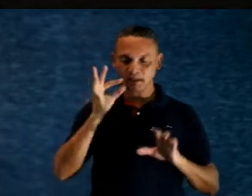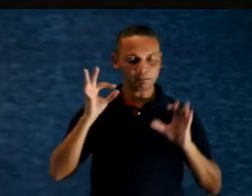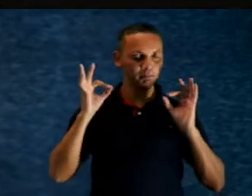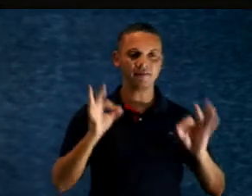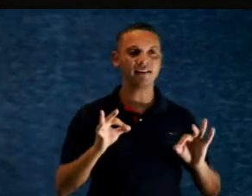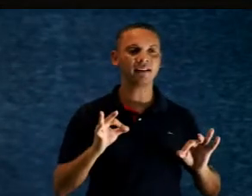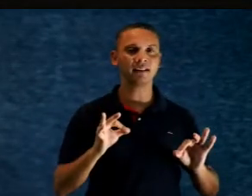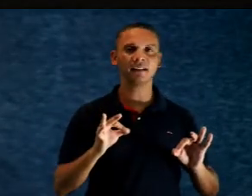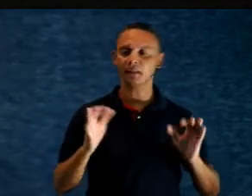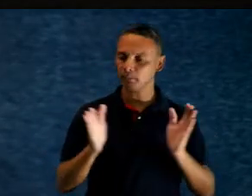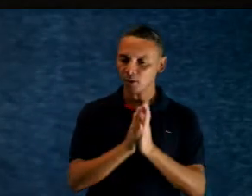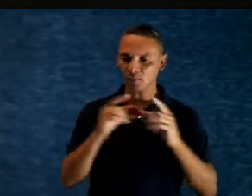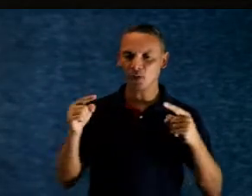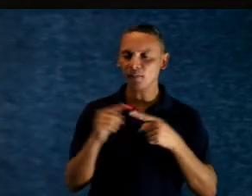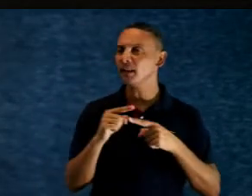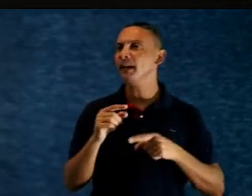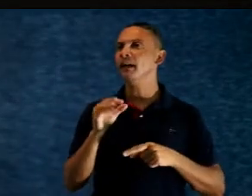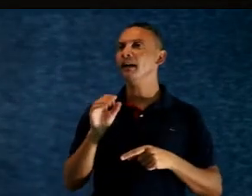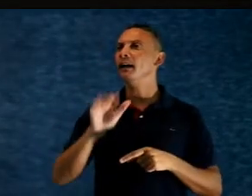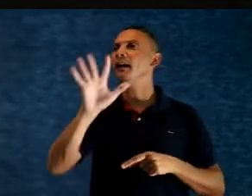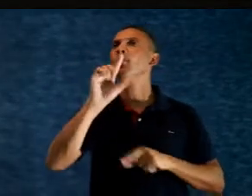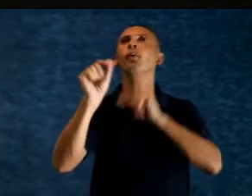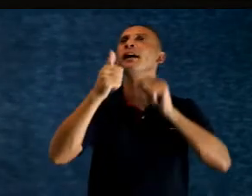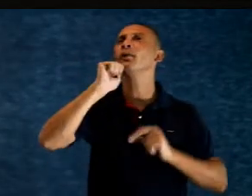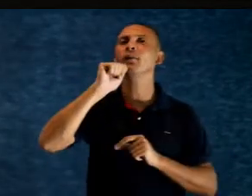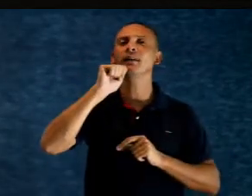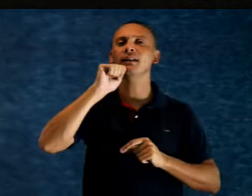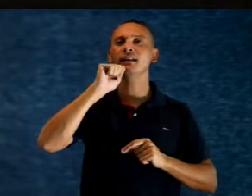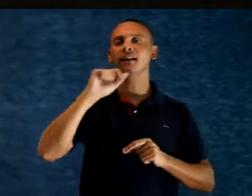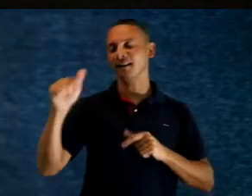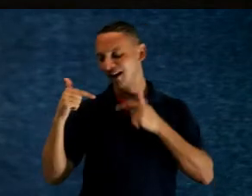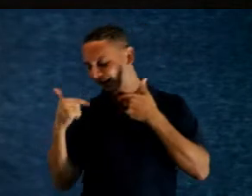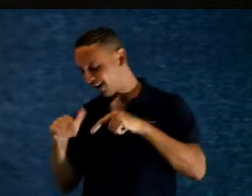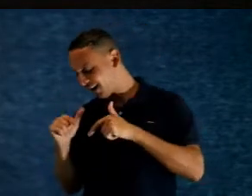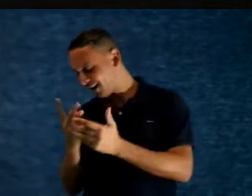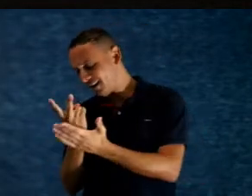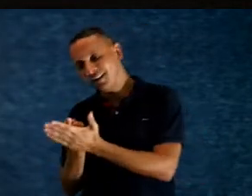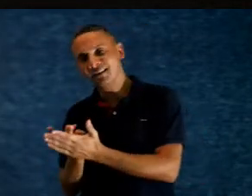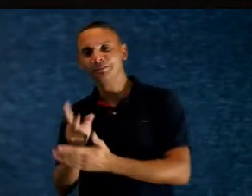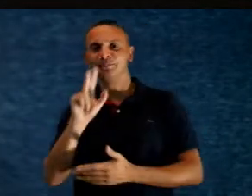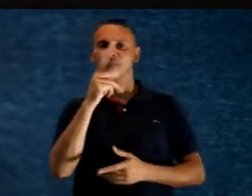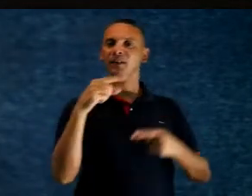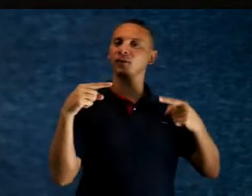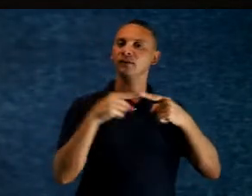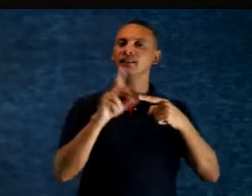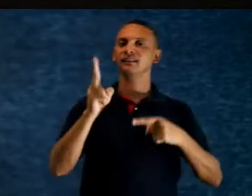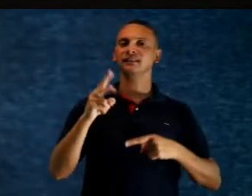não admitia variações, nem sequer quanto ao sotaque alemão. Então, o Drummond imitava o sotaque